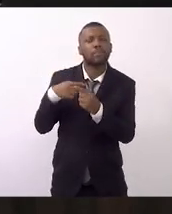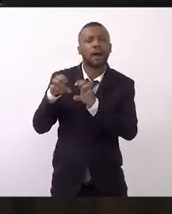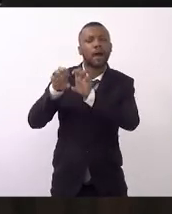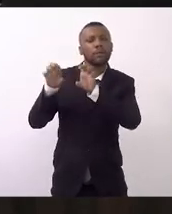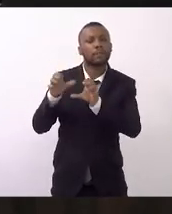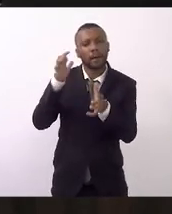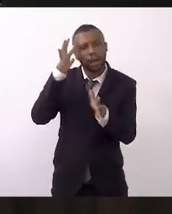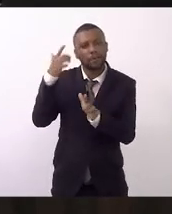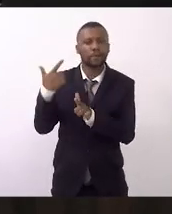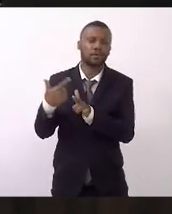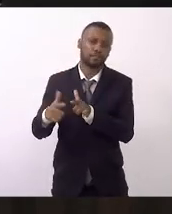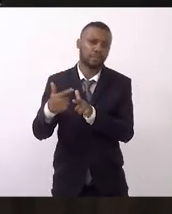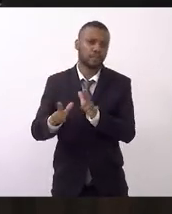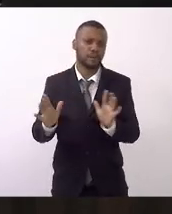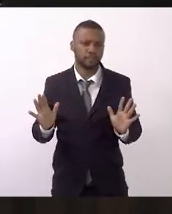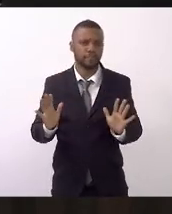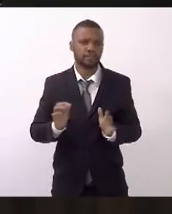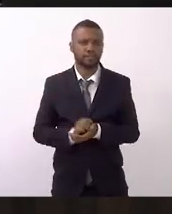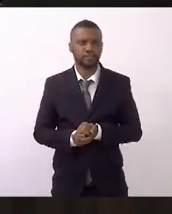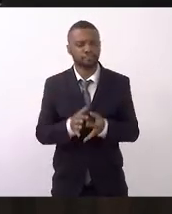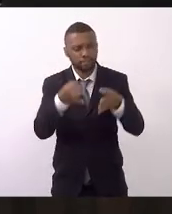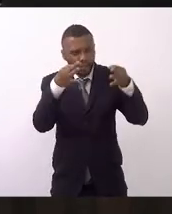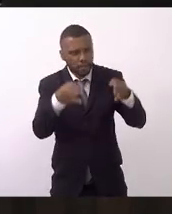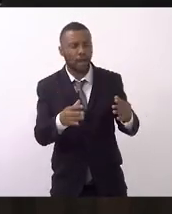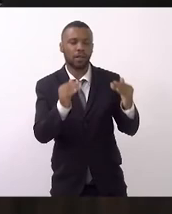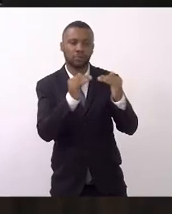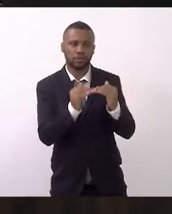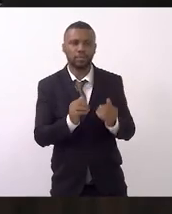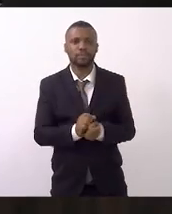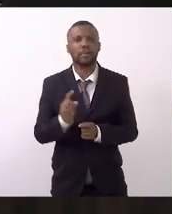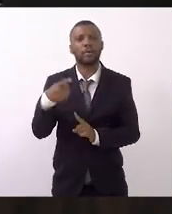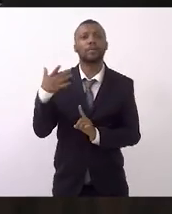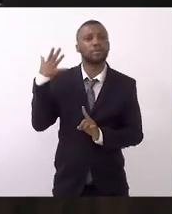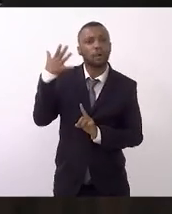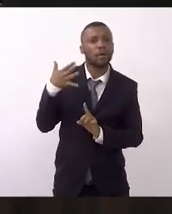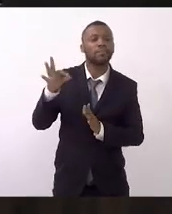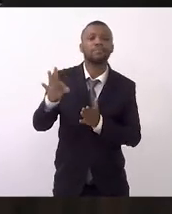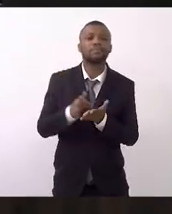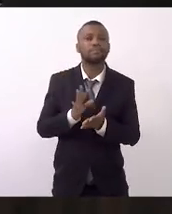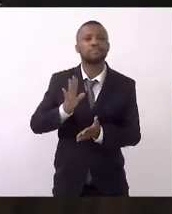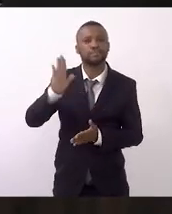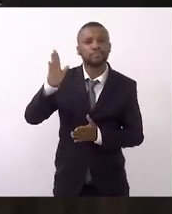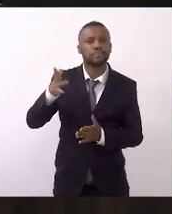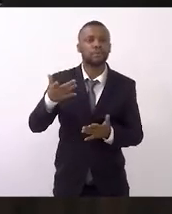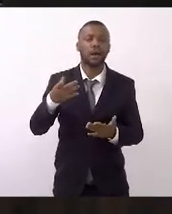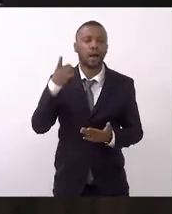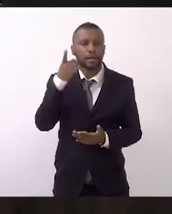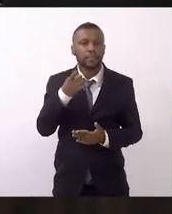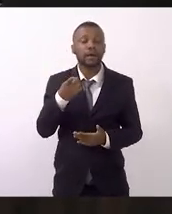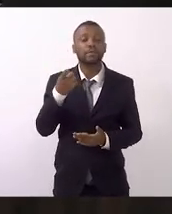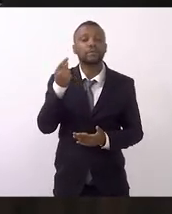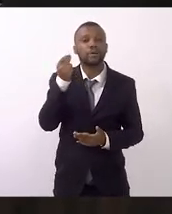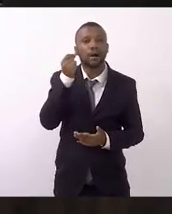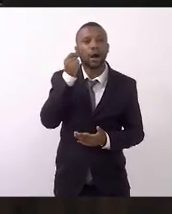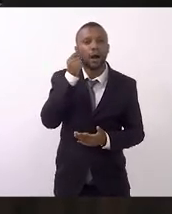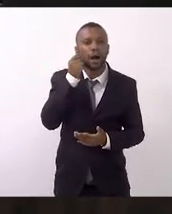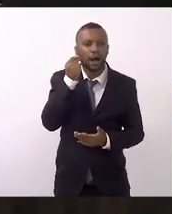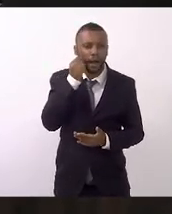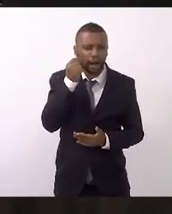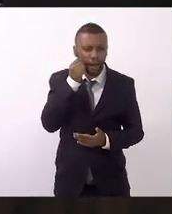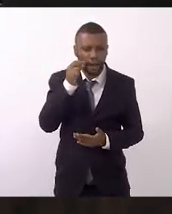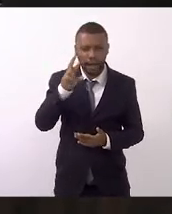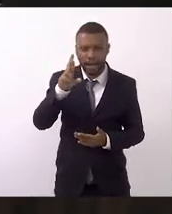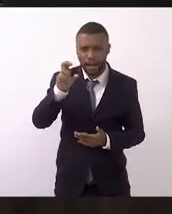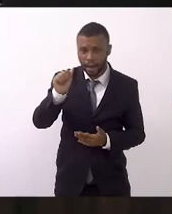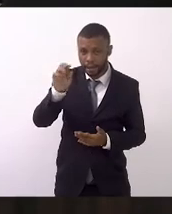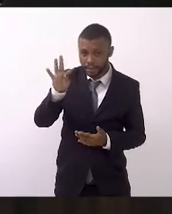resolver esses problemas. Está certíssimo. Próximo orador inscrito é o nobre deputado Ratinho.